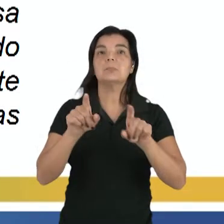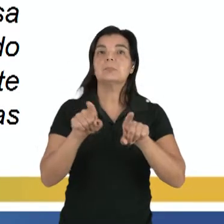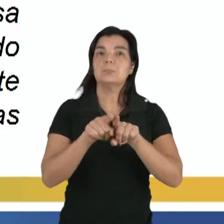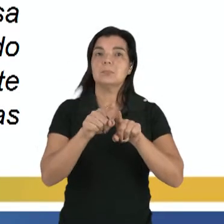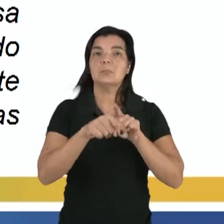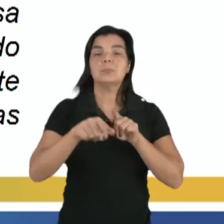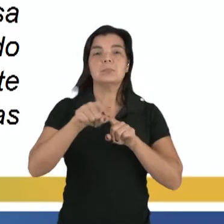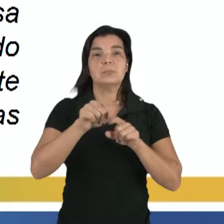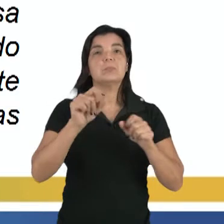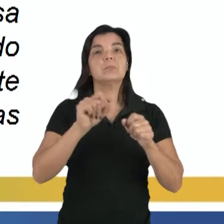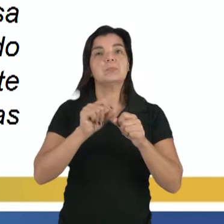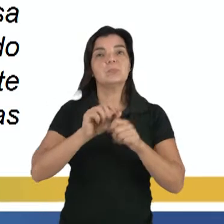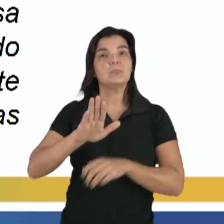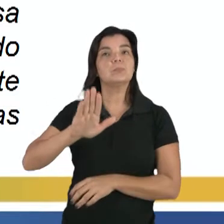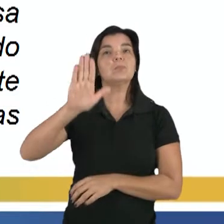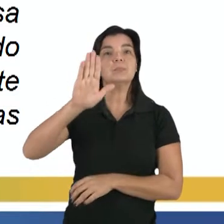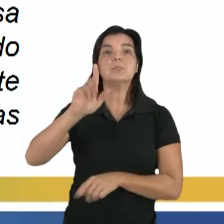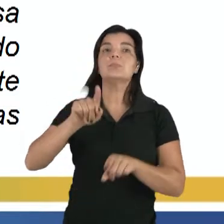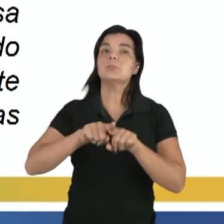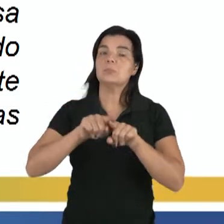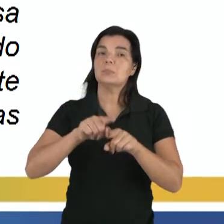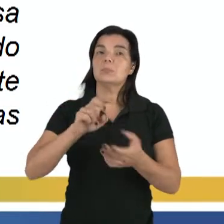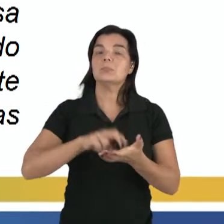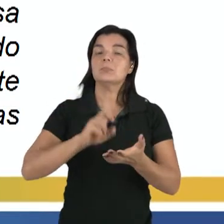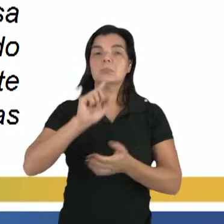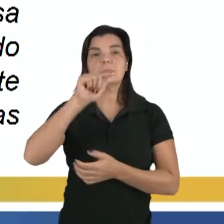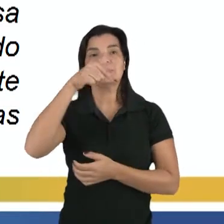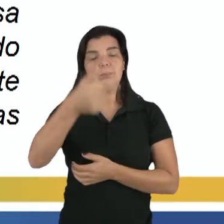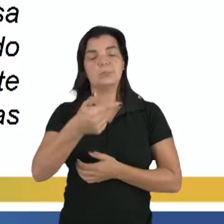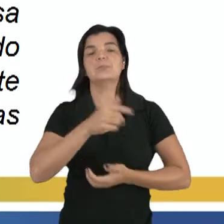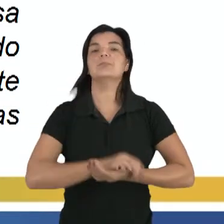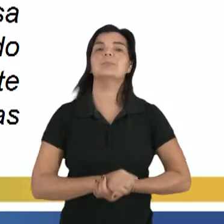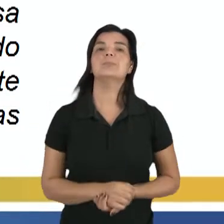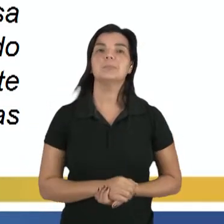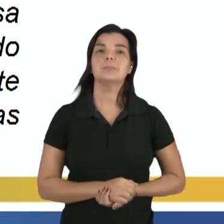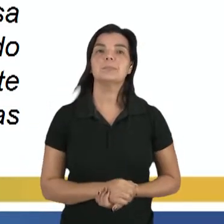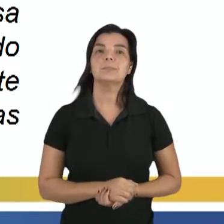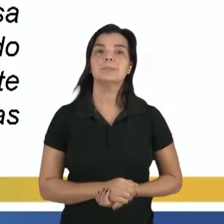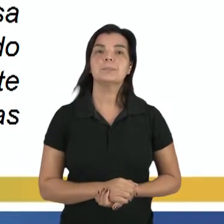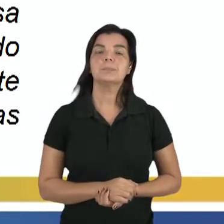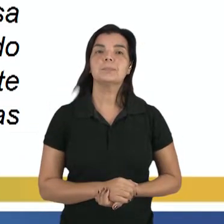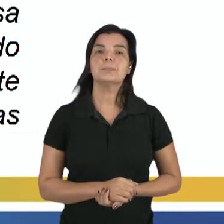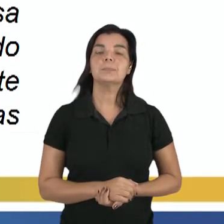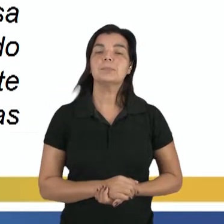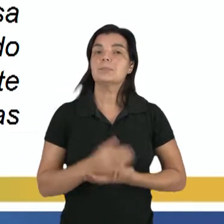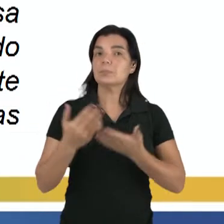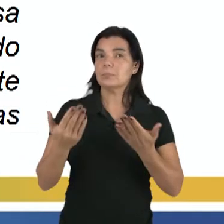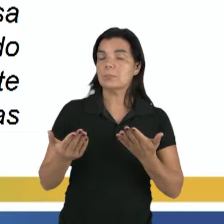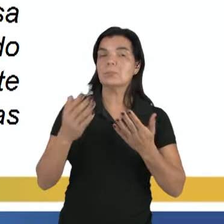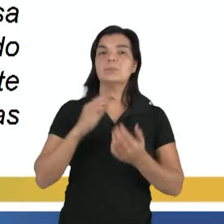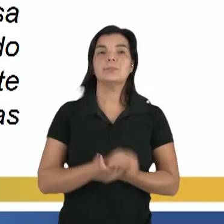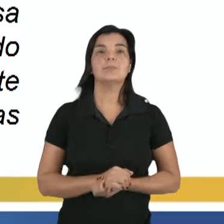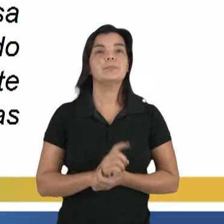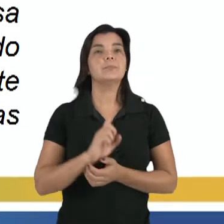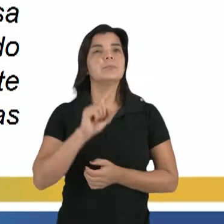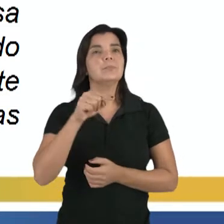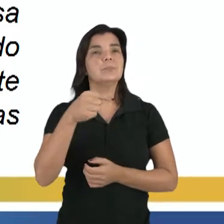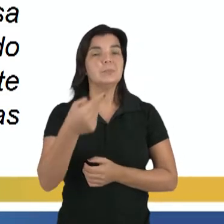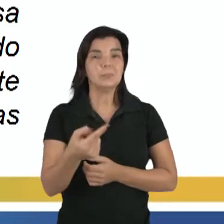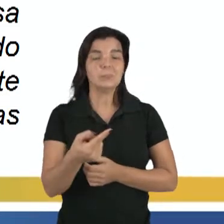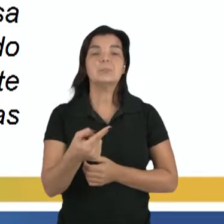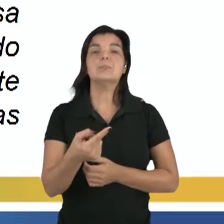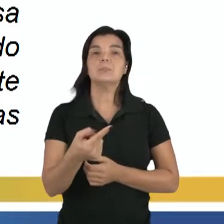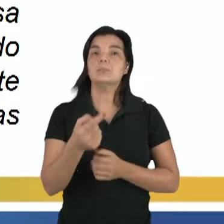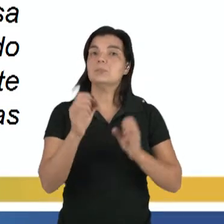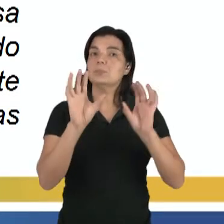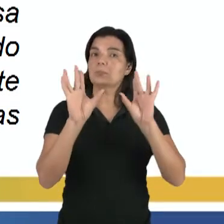quente preparado enquanto ele lhe fazia juras que seriam quebradas na manhã seguinte. Então, a